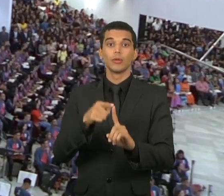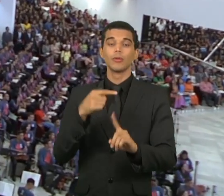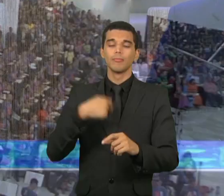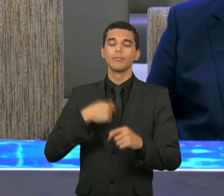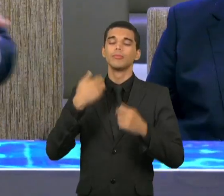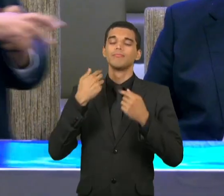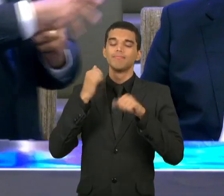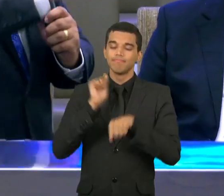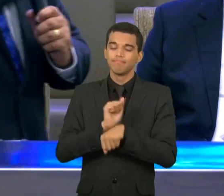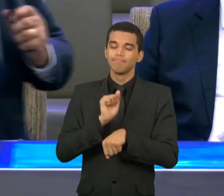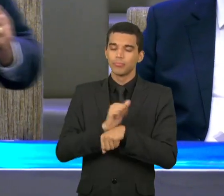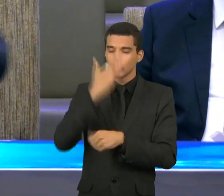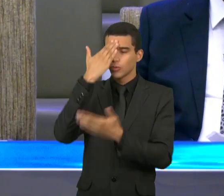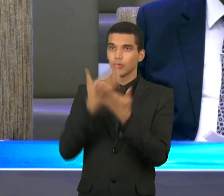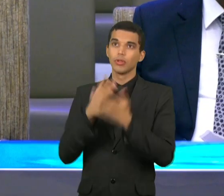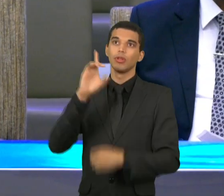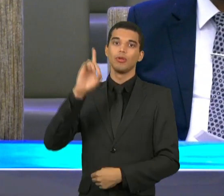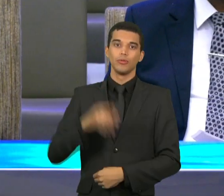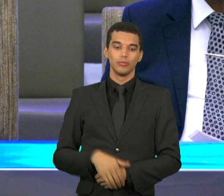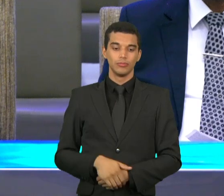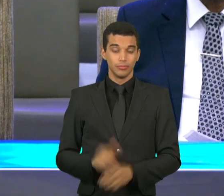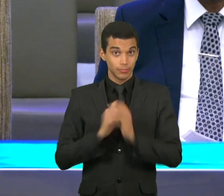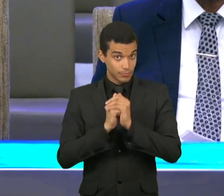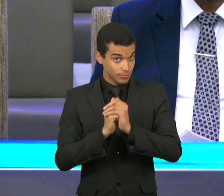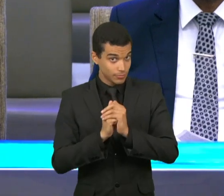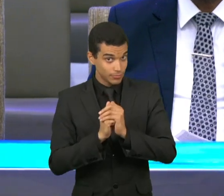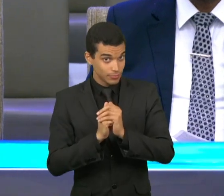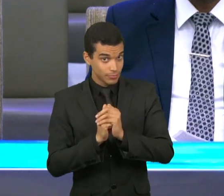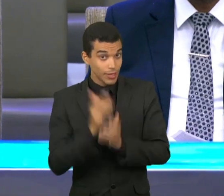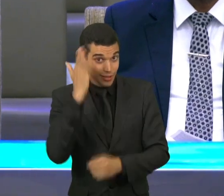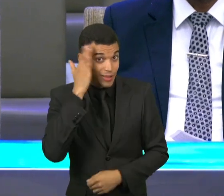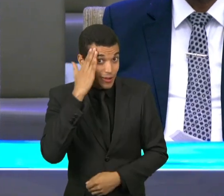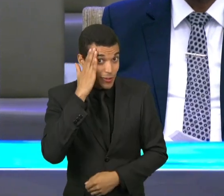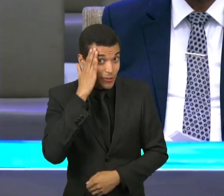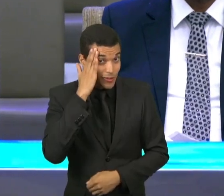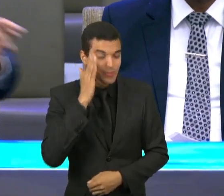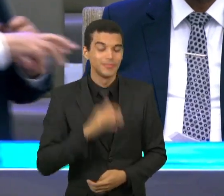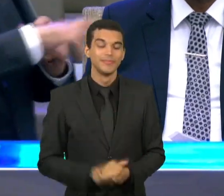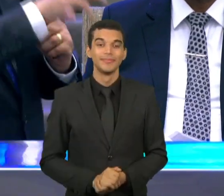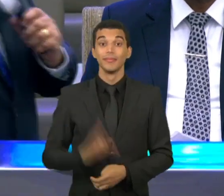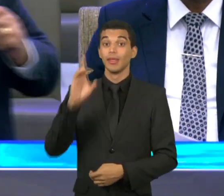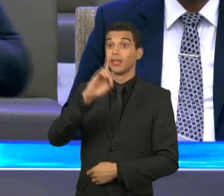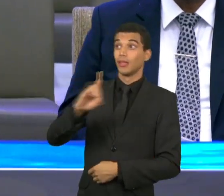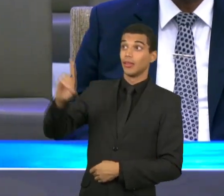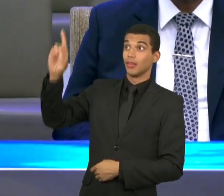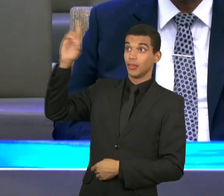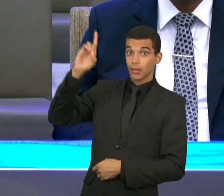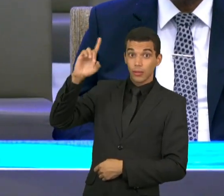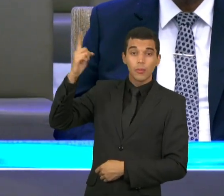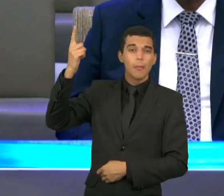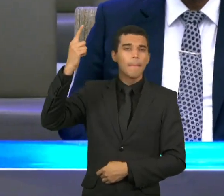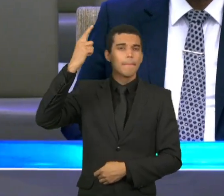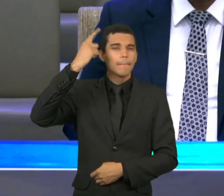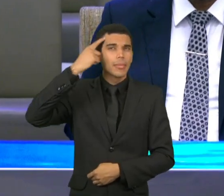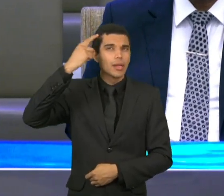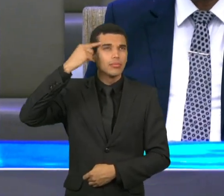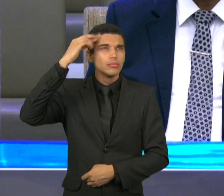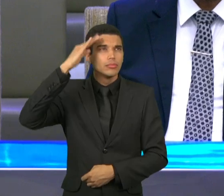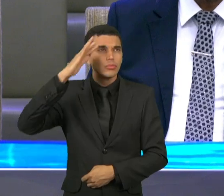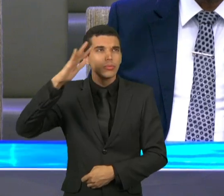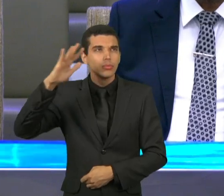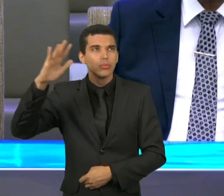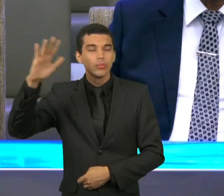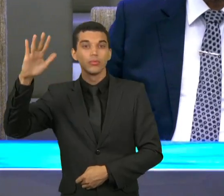Escute, o pensamento de Deus, já pegou, não foi? O pensamento de Deus